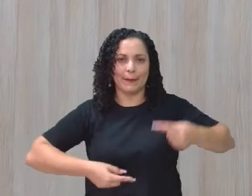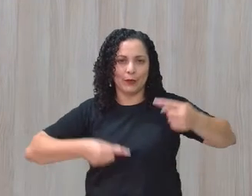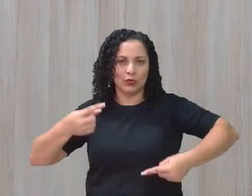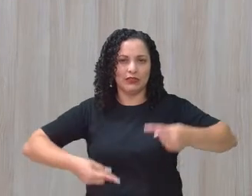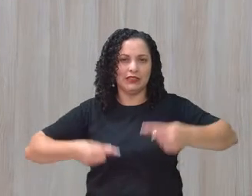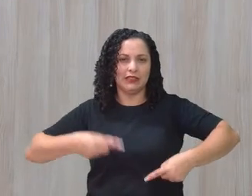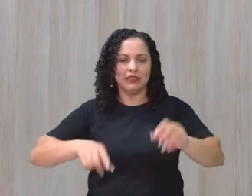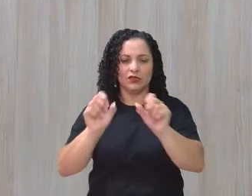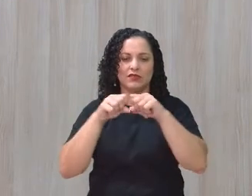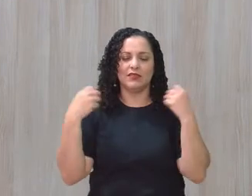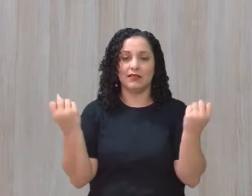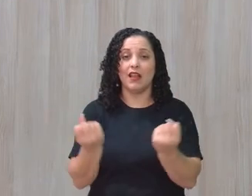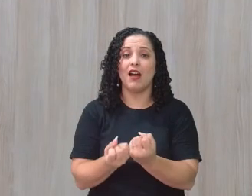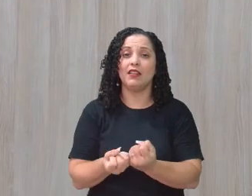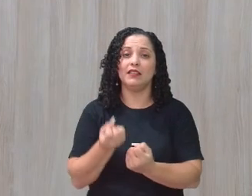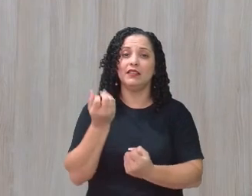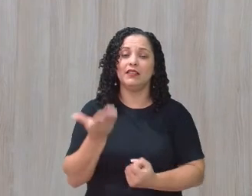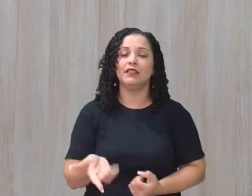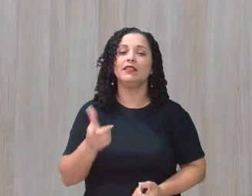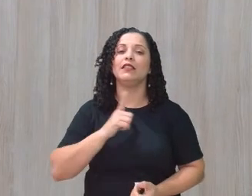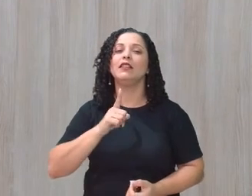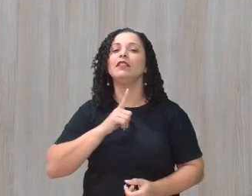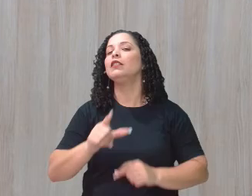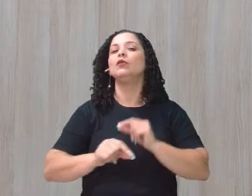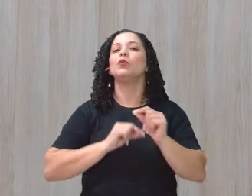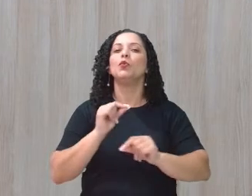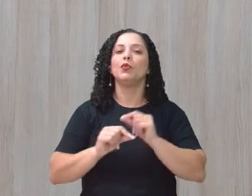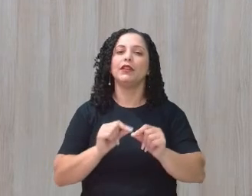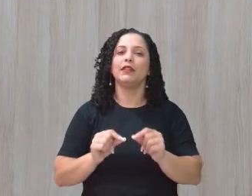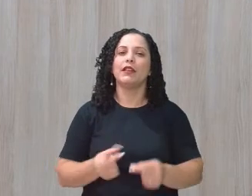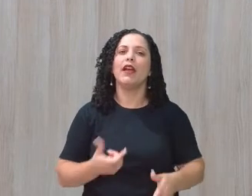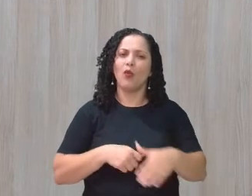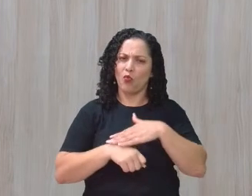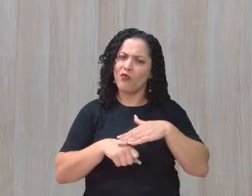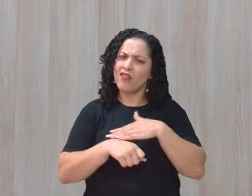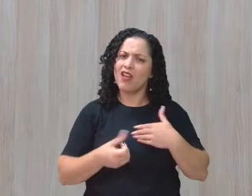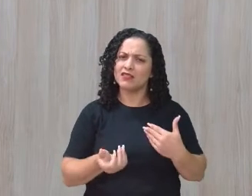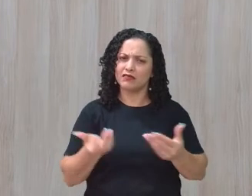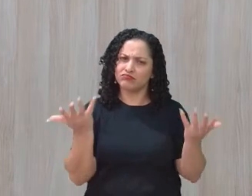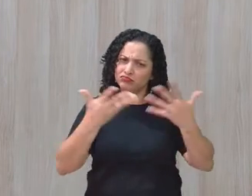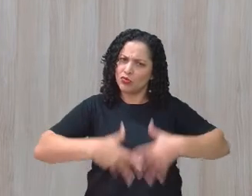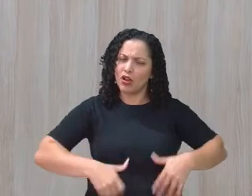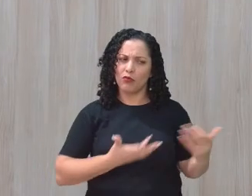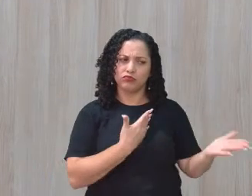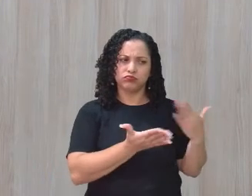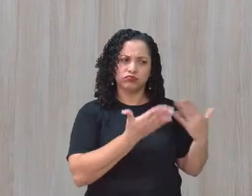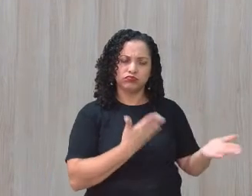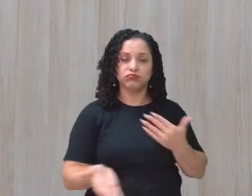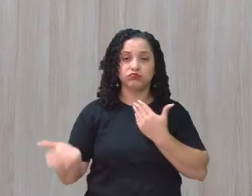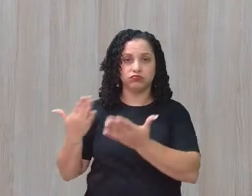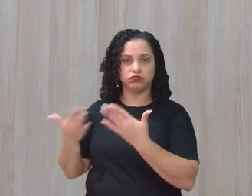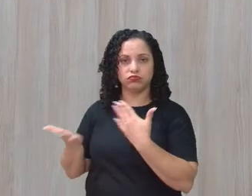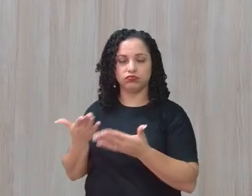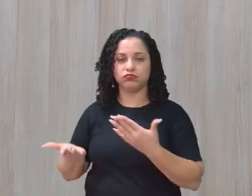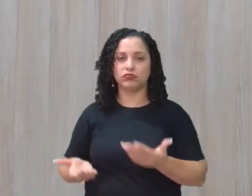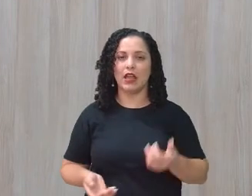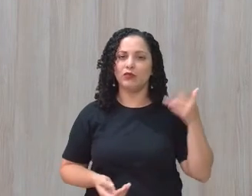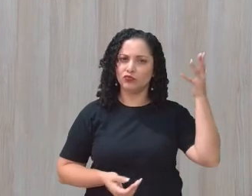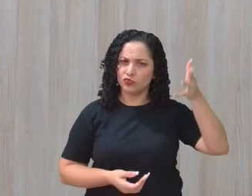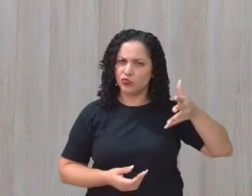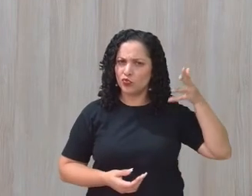e a sociedade, se dá através muito de forma dialogal. Ou seja, quando os discursos são